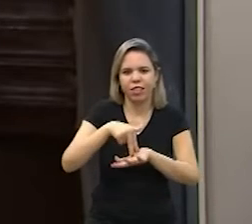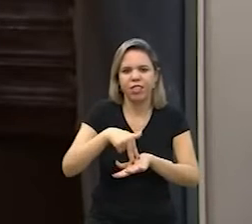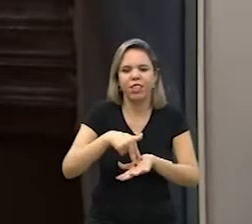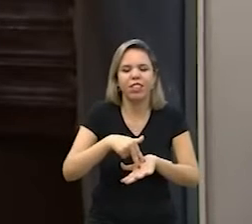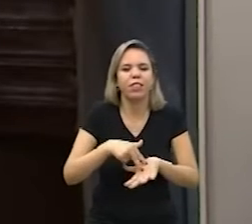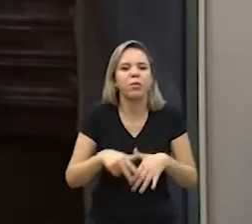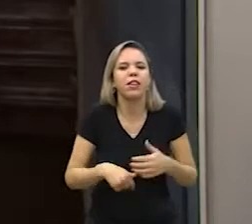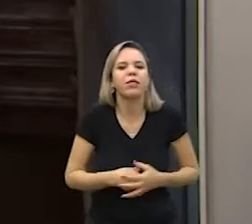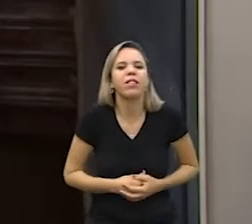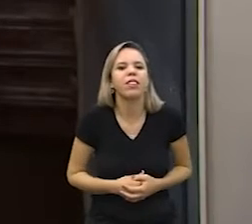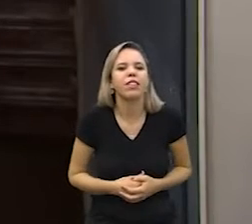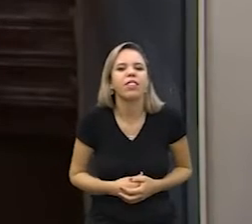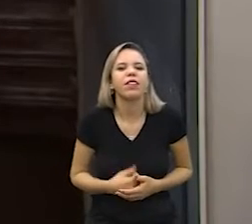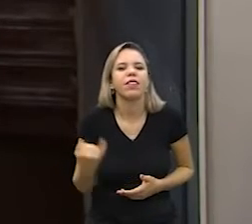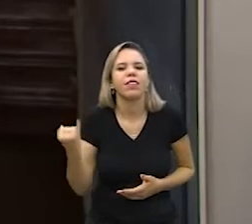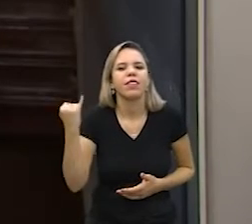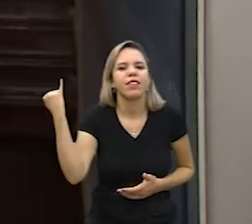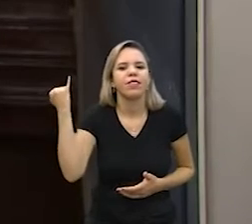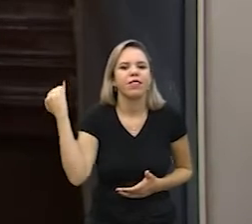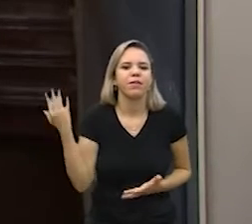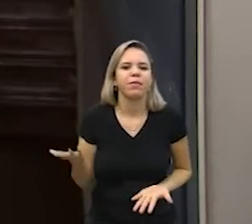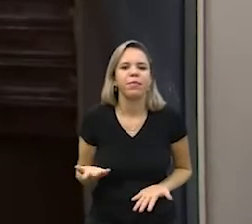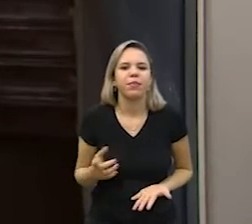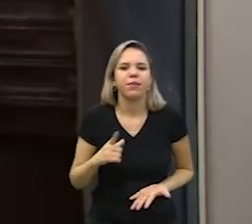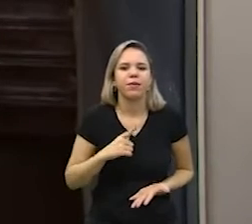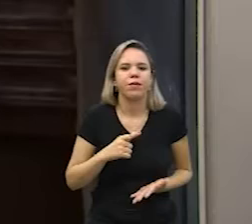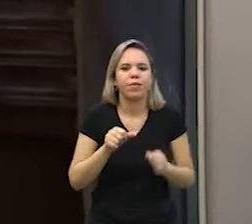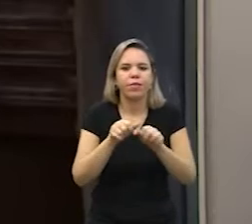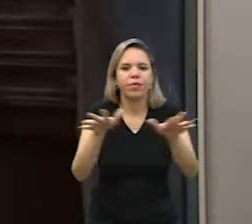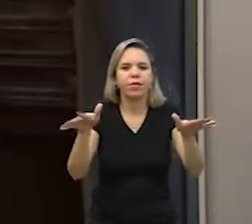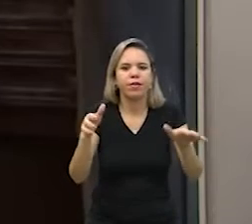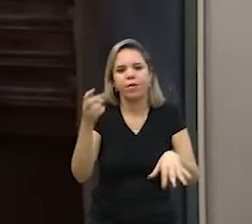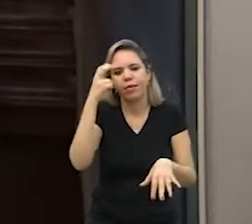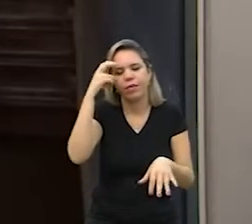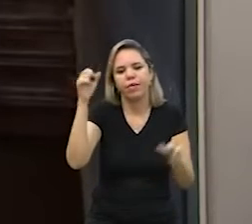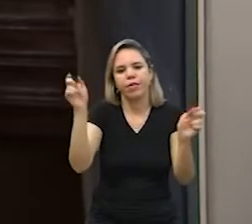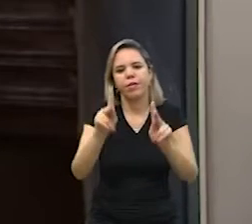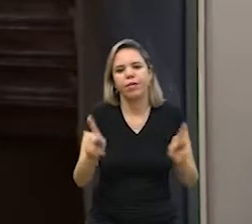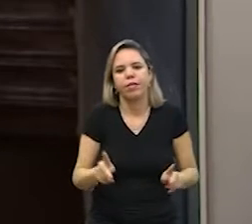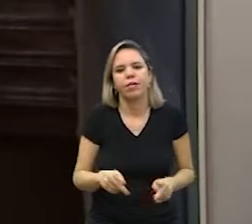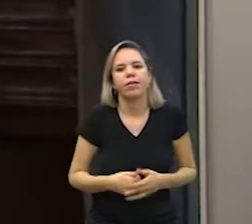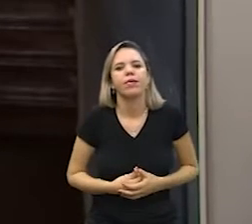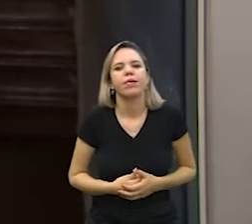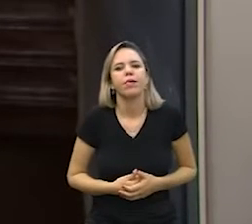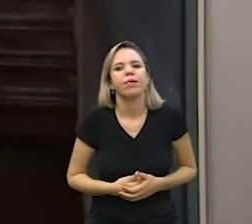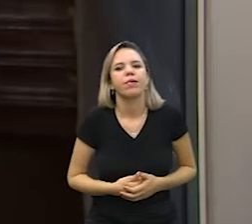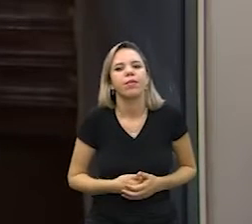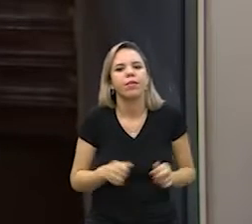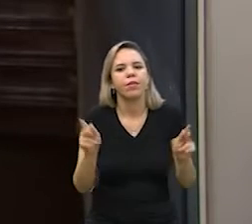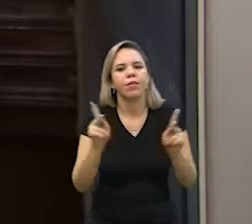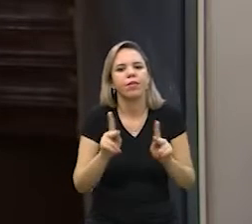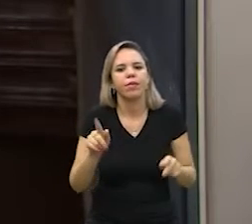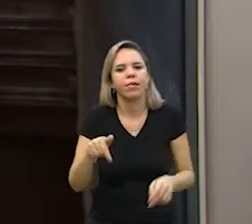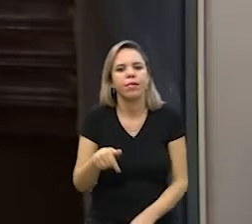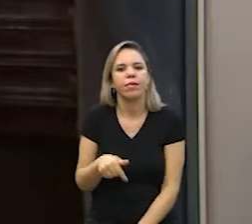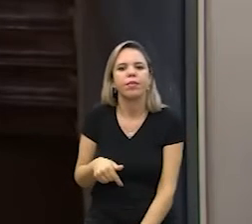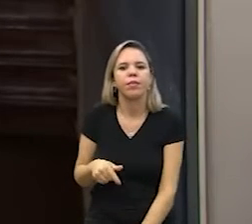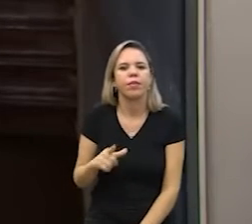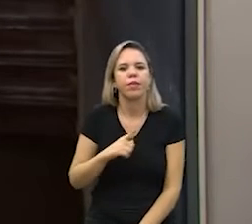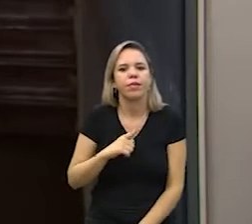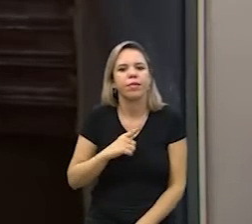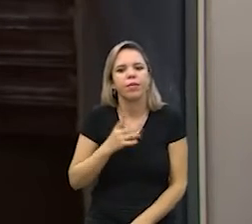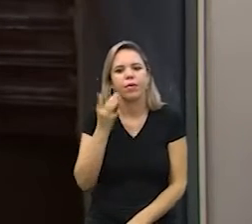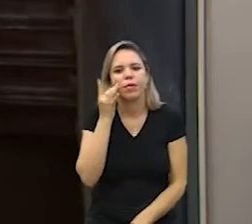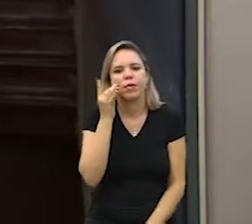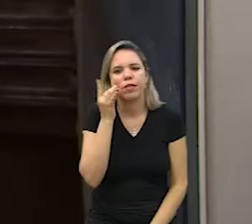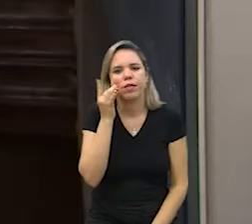presença. A importância é muito grande. Acho que a gente tem que disseminar a cultura da paz. A paz, ela